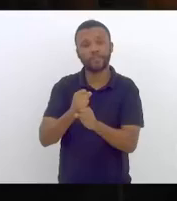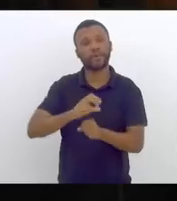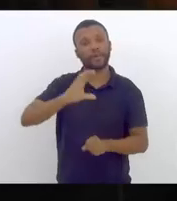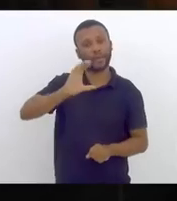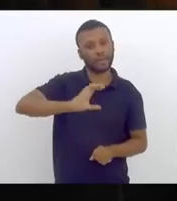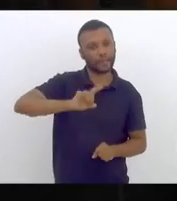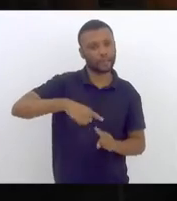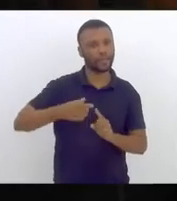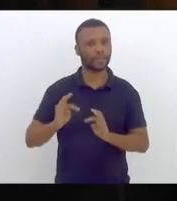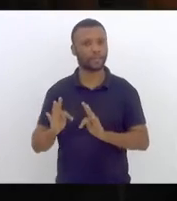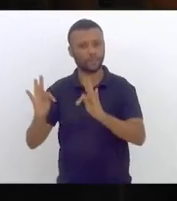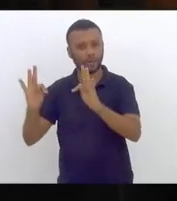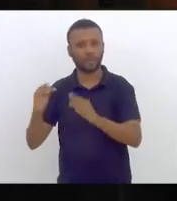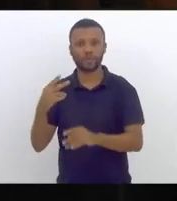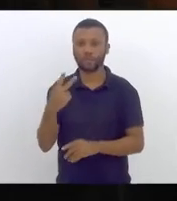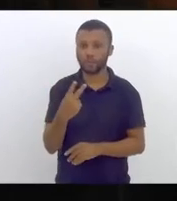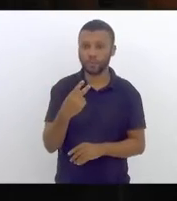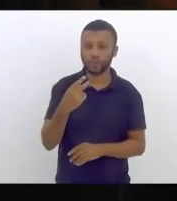em cerca de